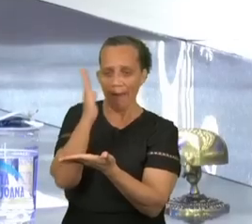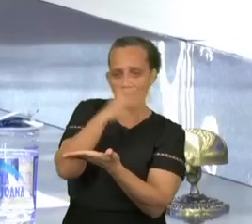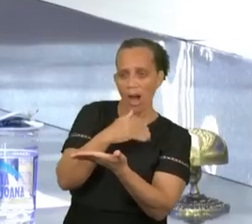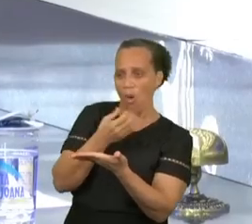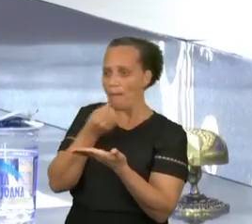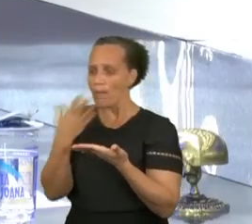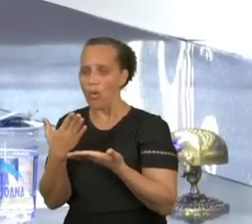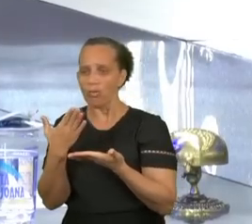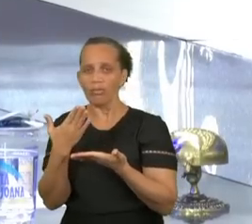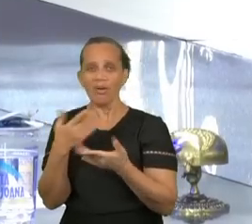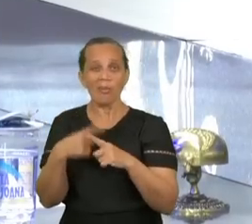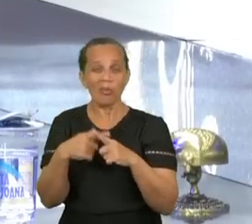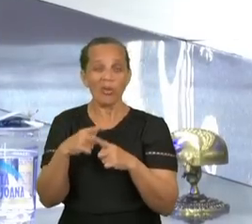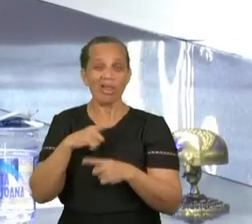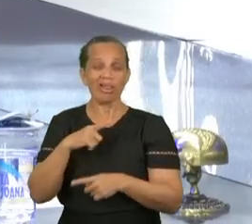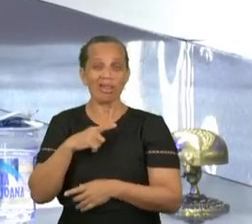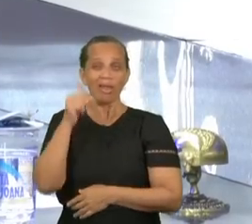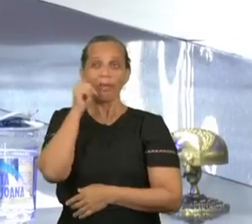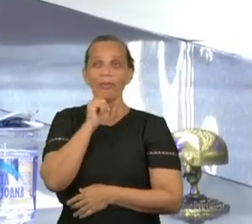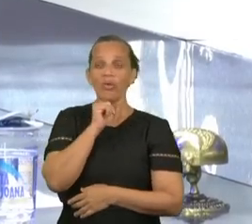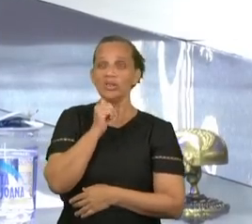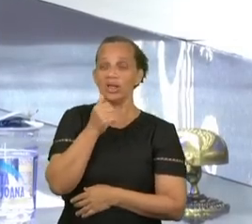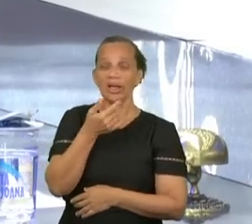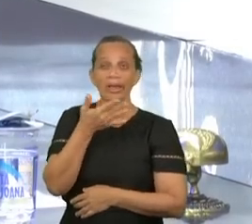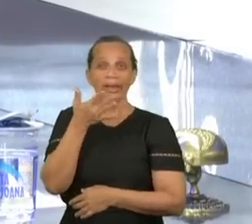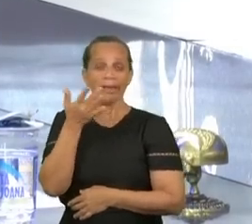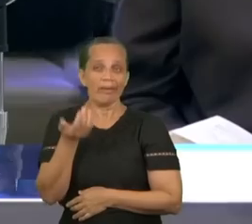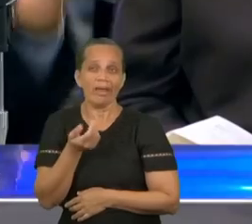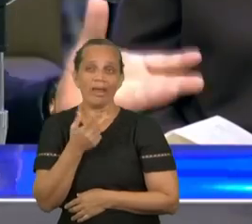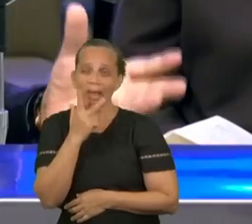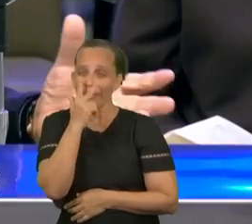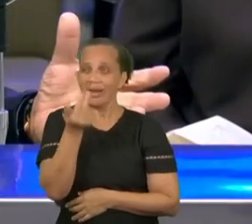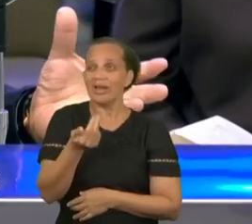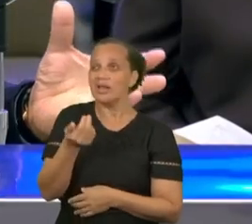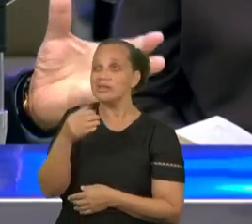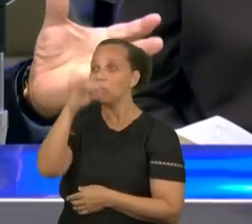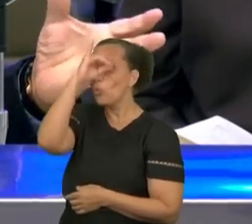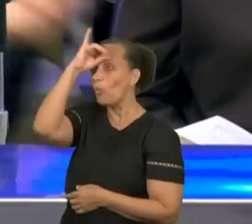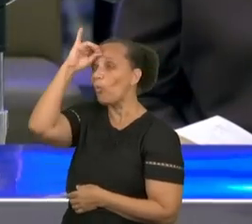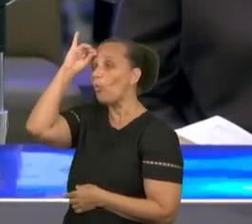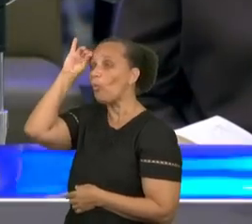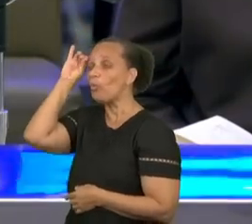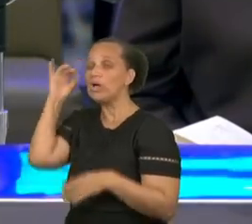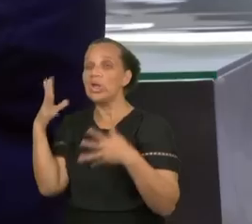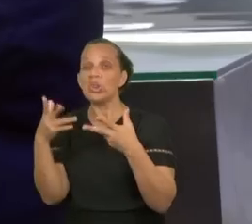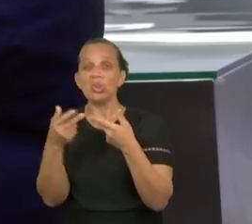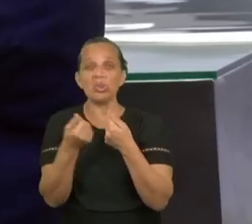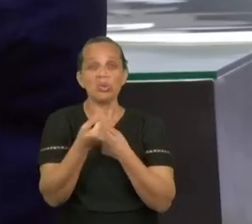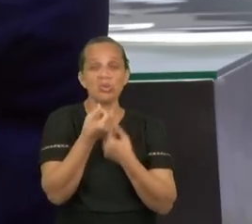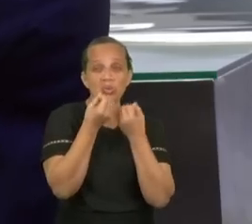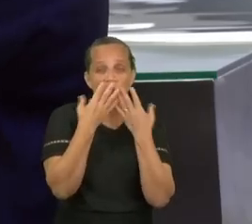que vive aérea no mundo no espaço tudo para ela tá bom entra na internet